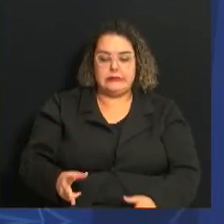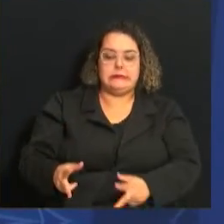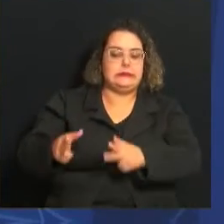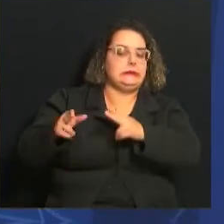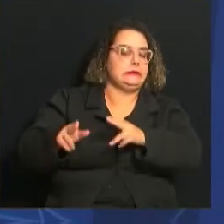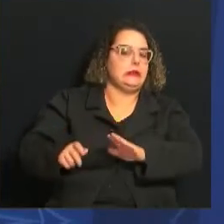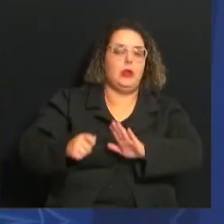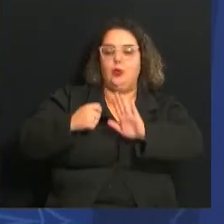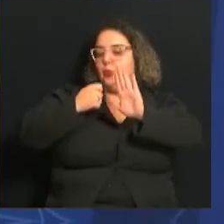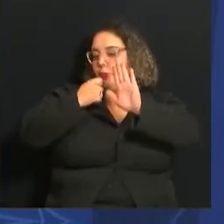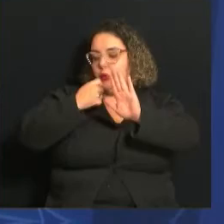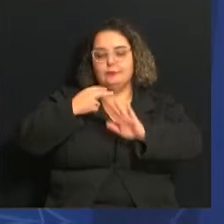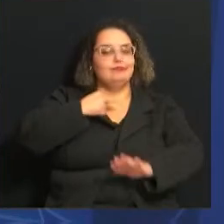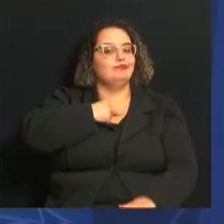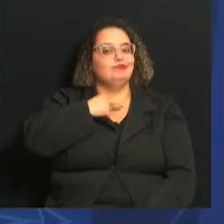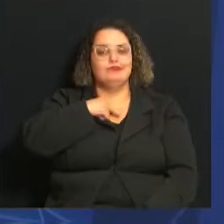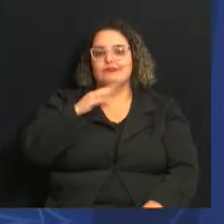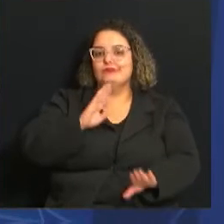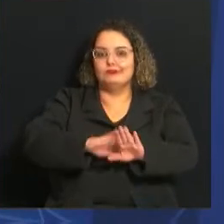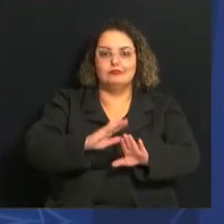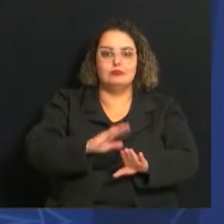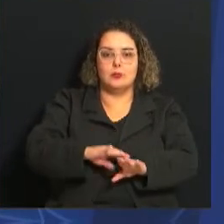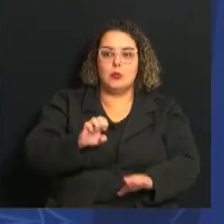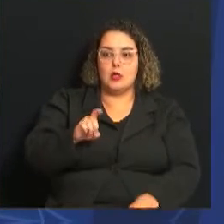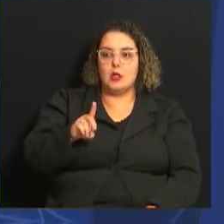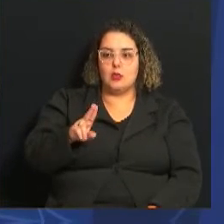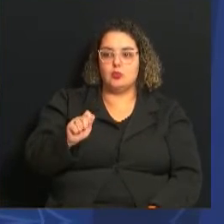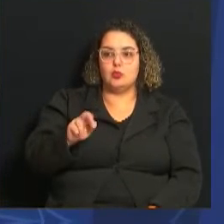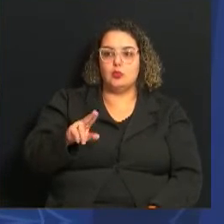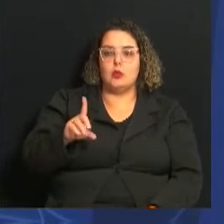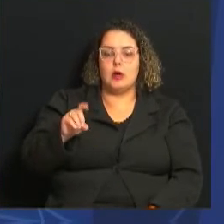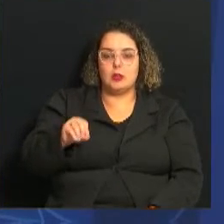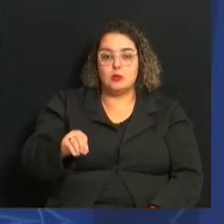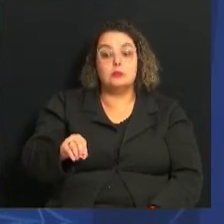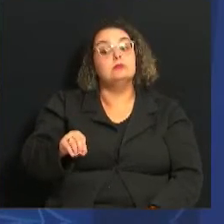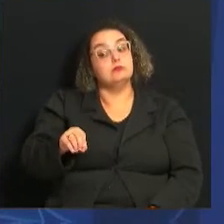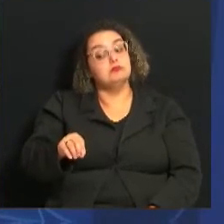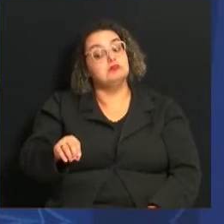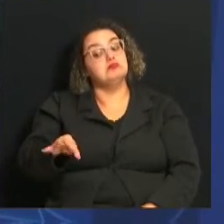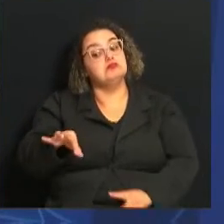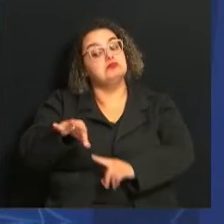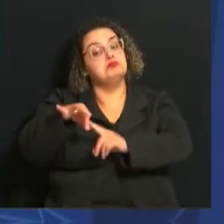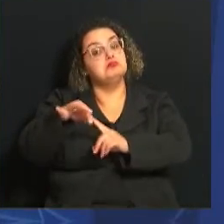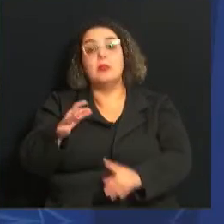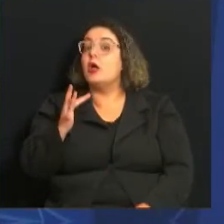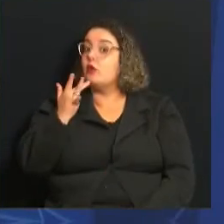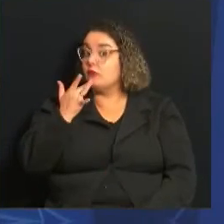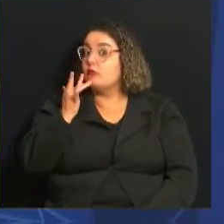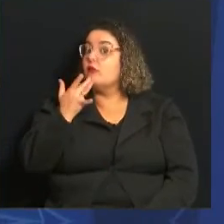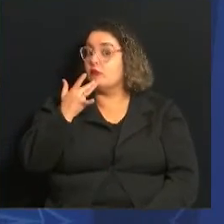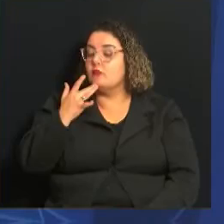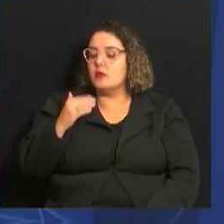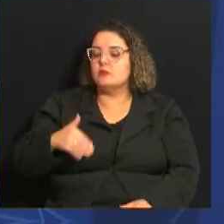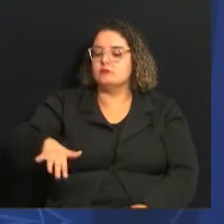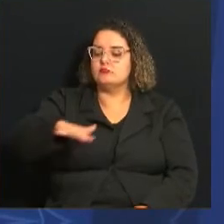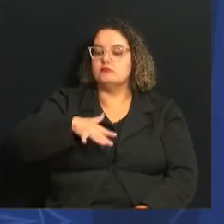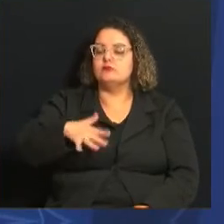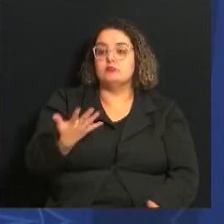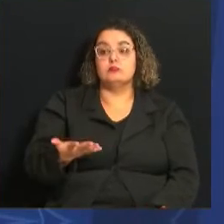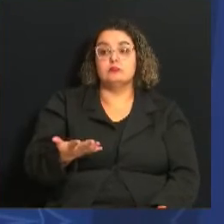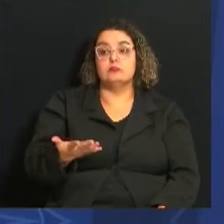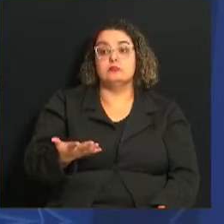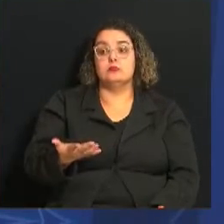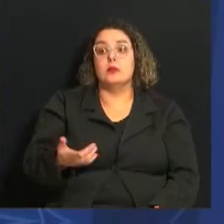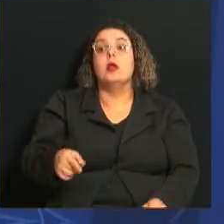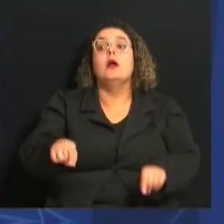não pode atuar. Eduardo Persson é o favorito para começar a partida entre os titulares. Bom, e